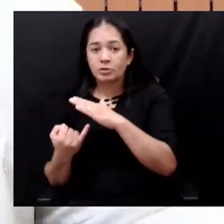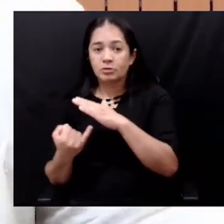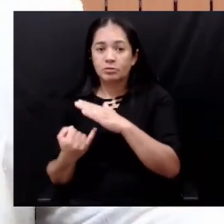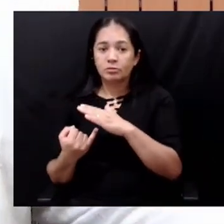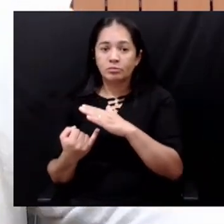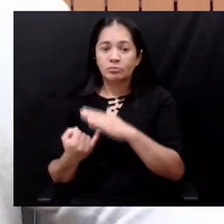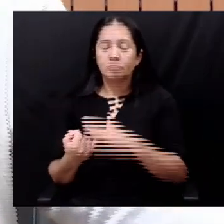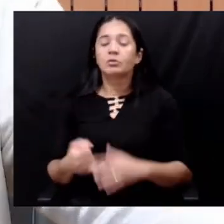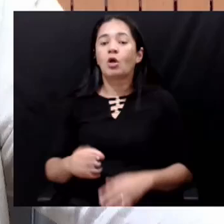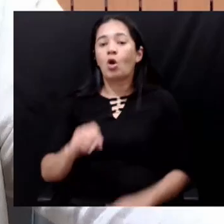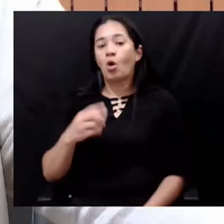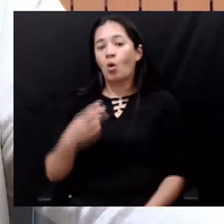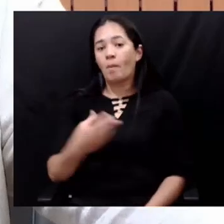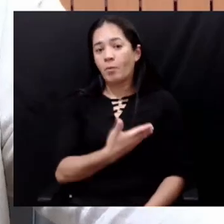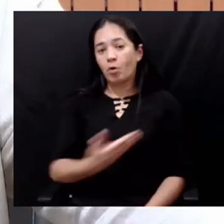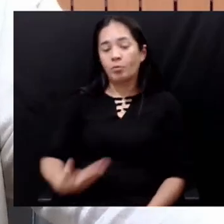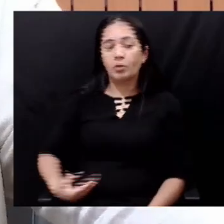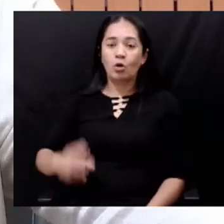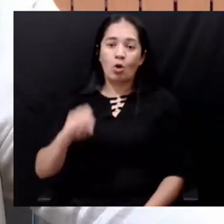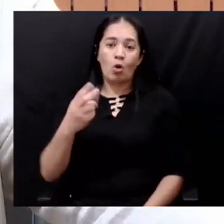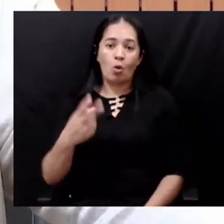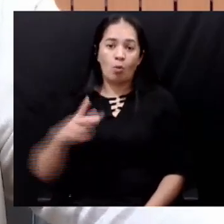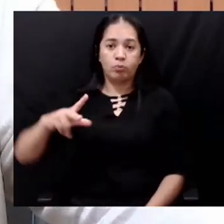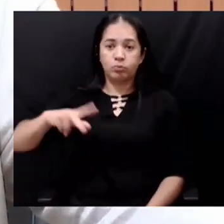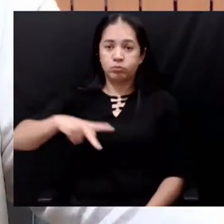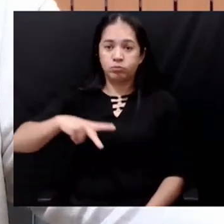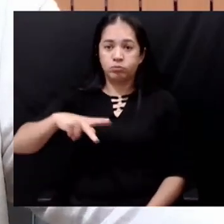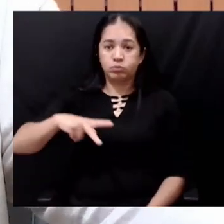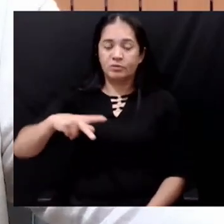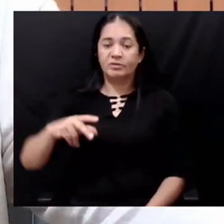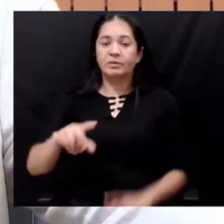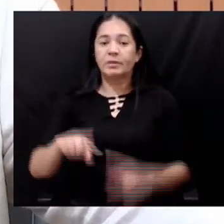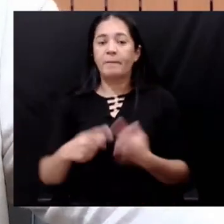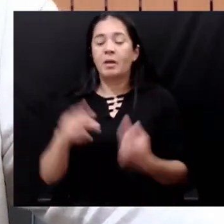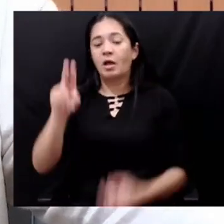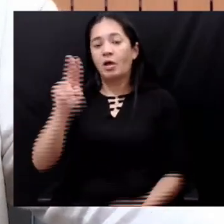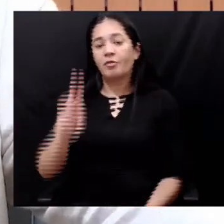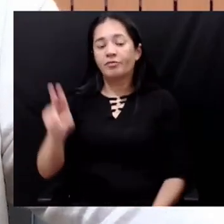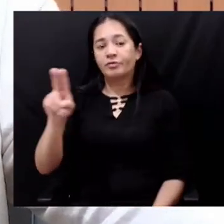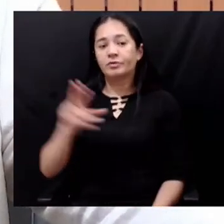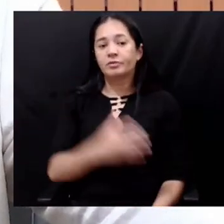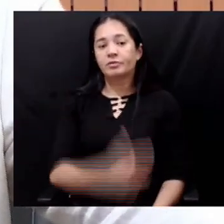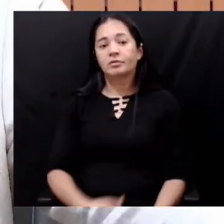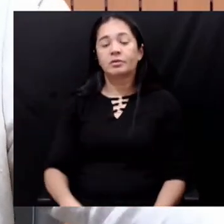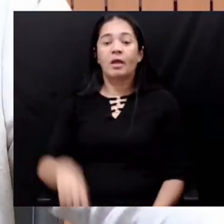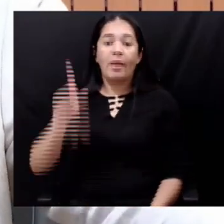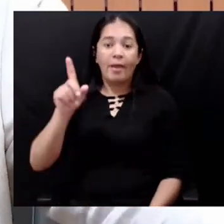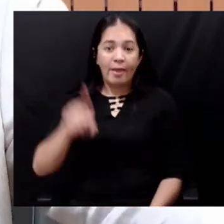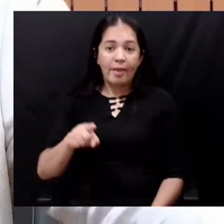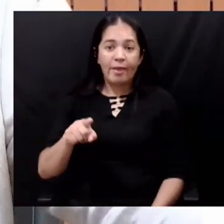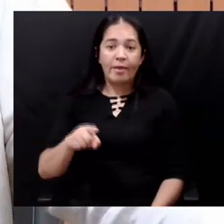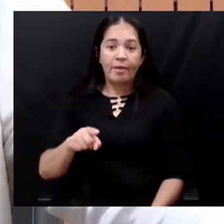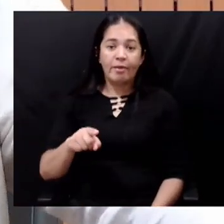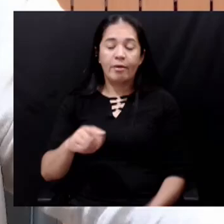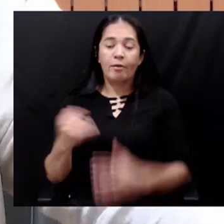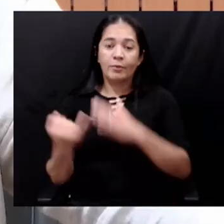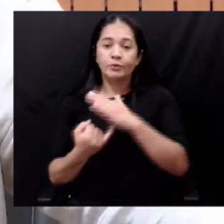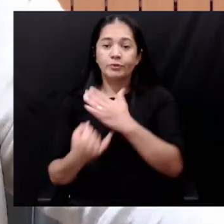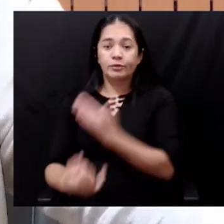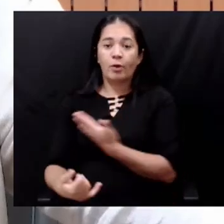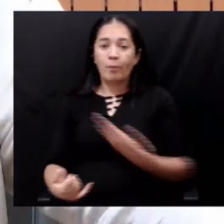sem fins lucrativos. A universidade é uma instituição pública, portanto, ela é